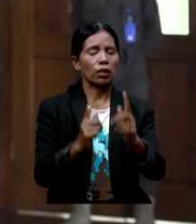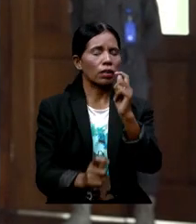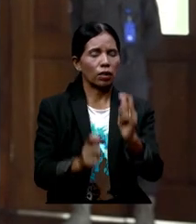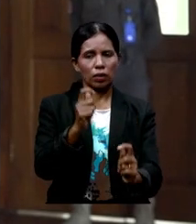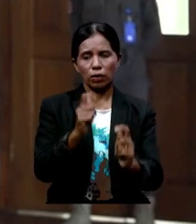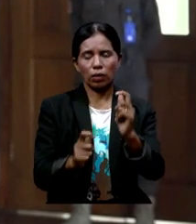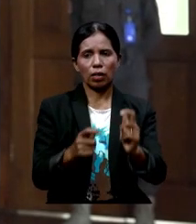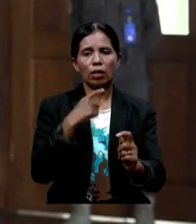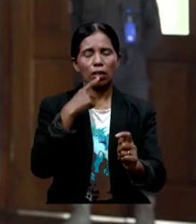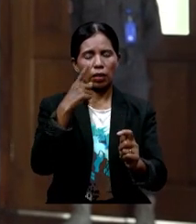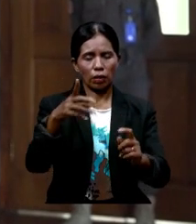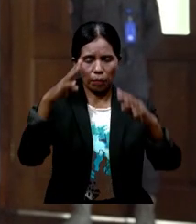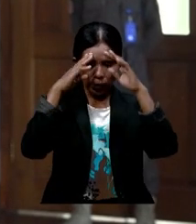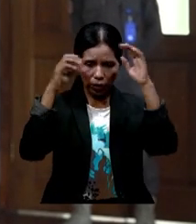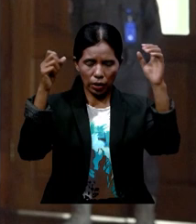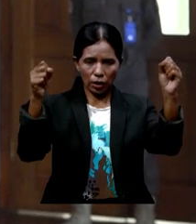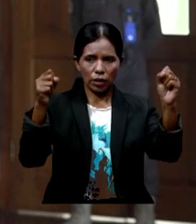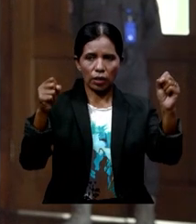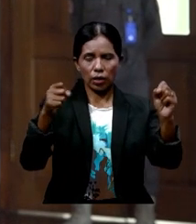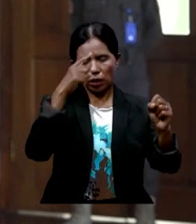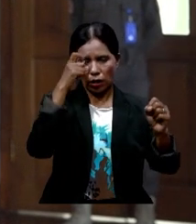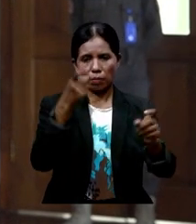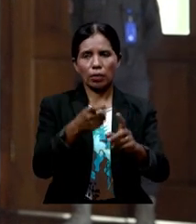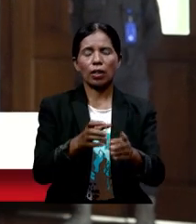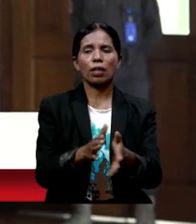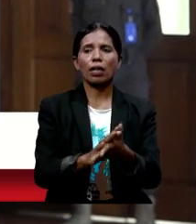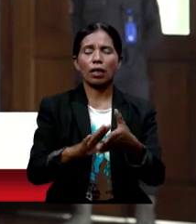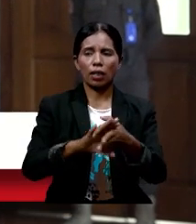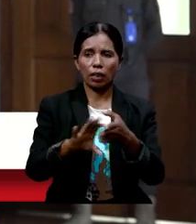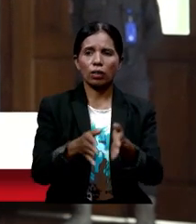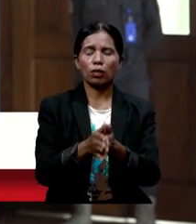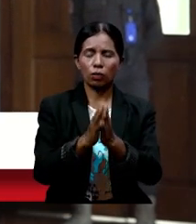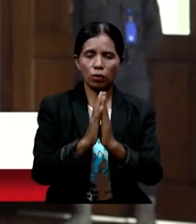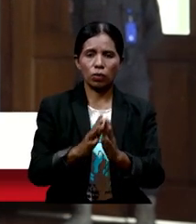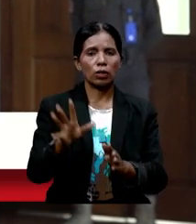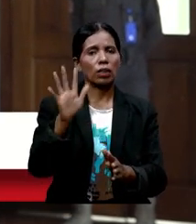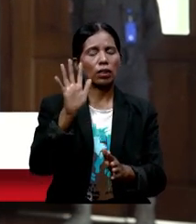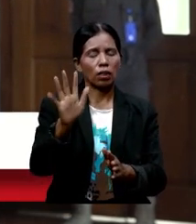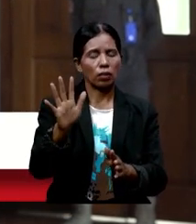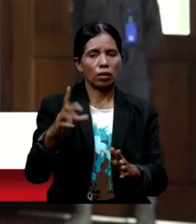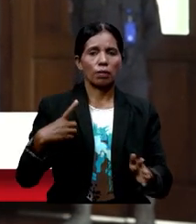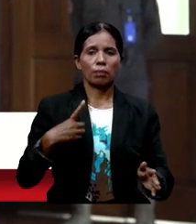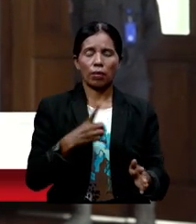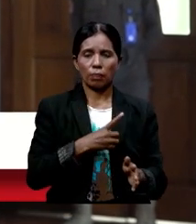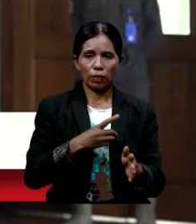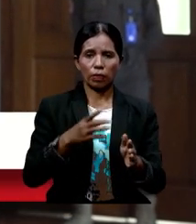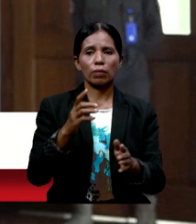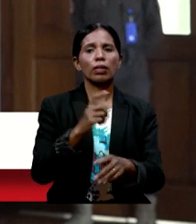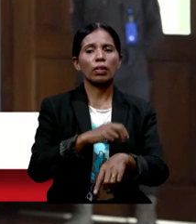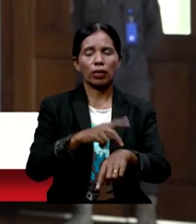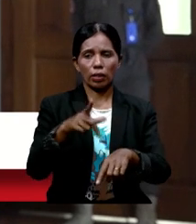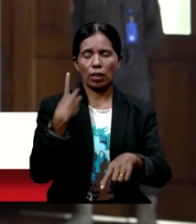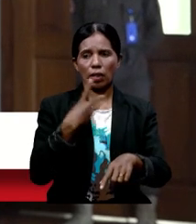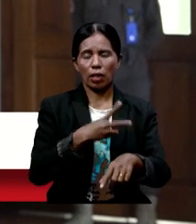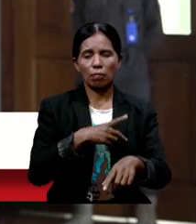notifica Sua Excelência Presidente da República, também pedido, né? Mas husi um quinto dos deputados do Parlamento Nacional. Então, a mim notifica a tu